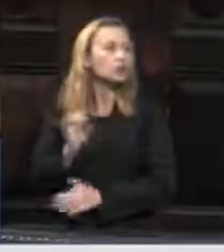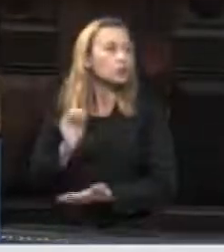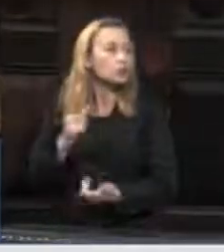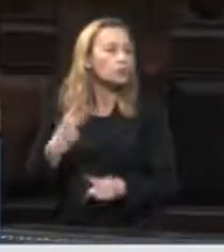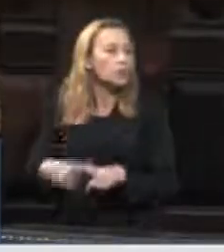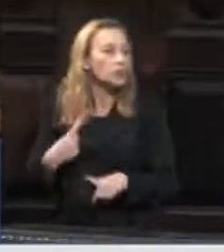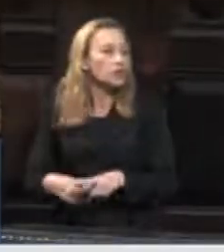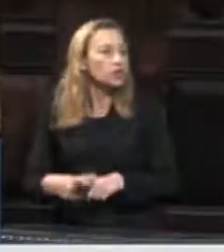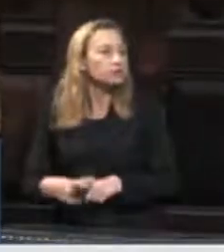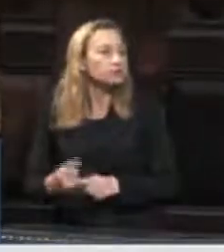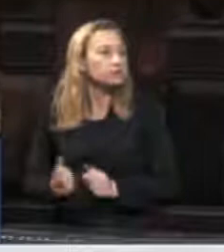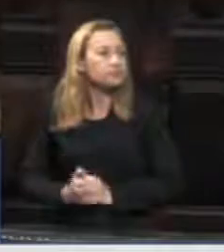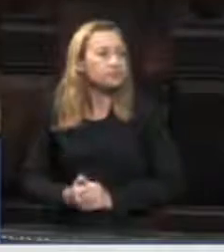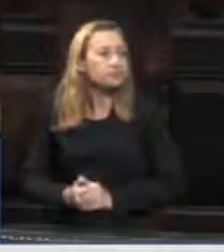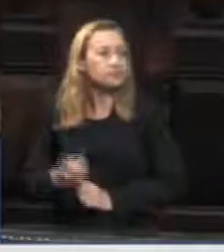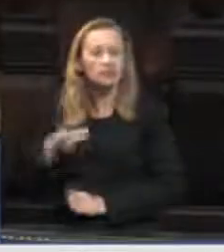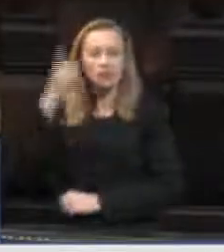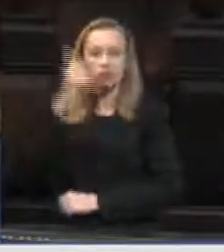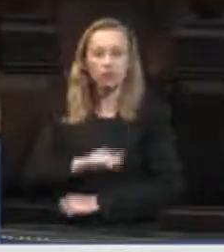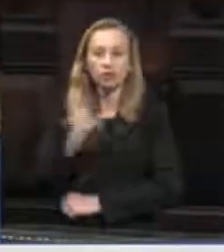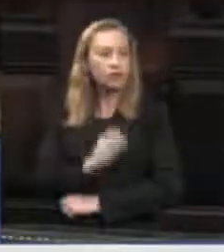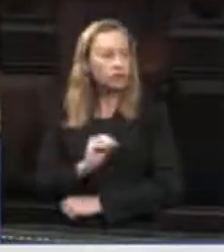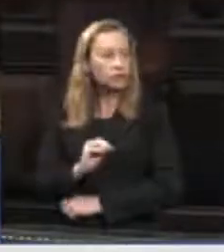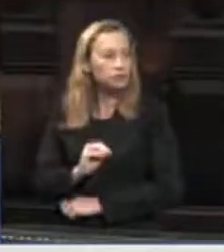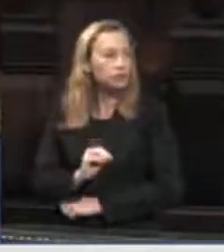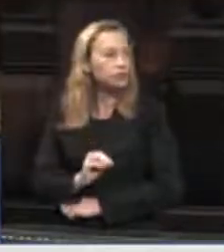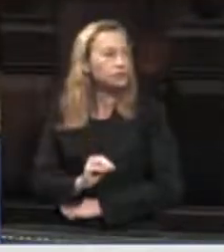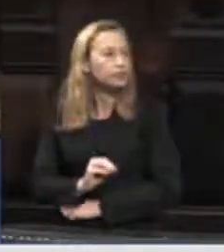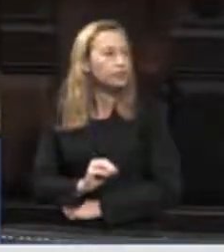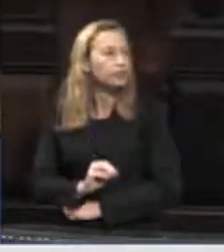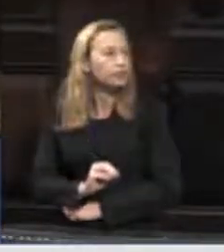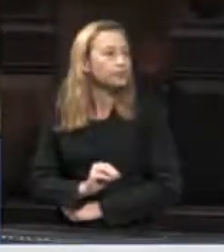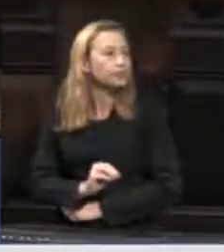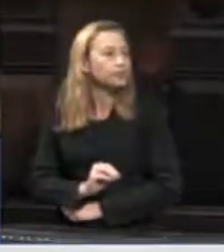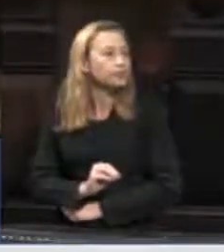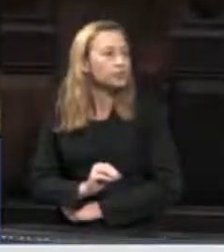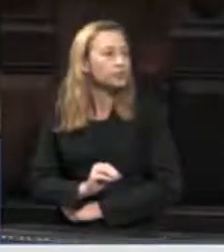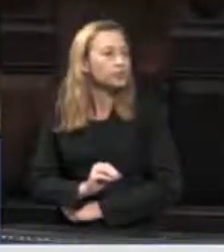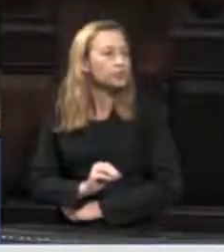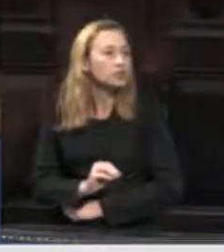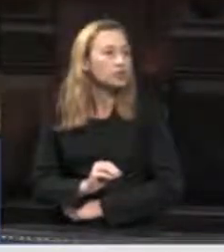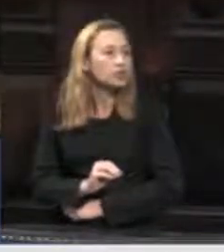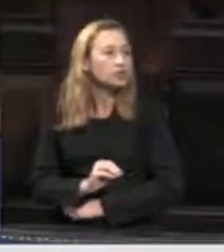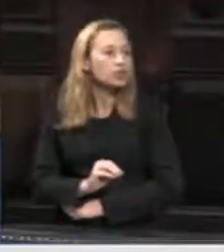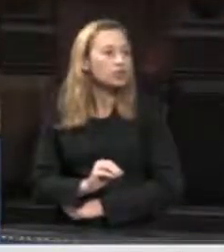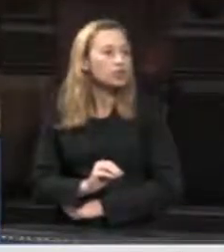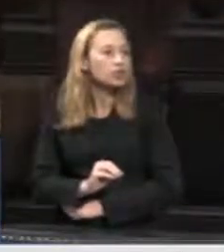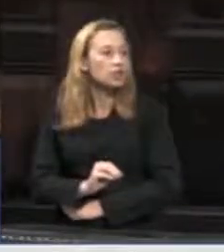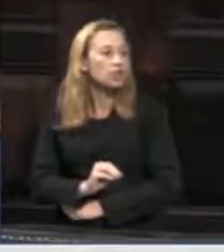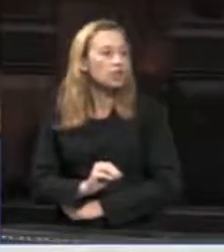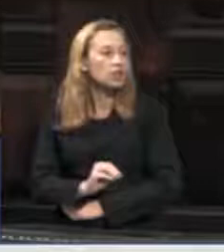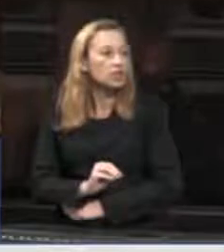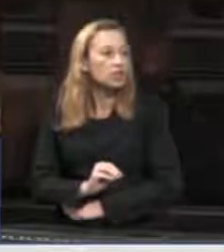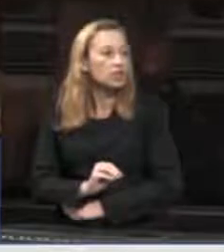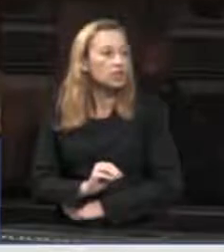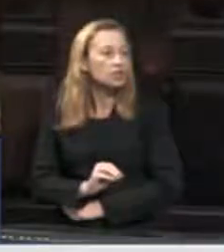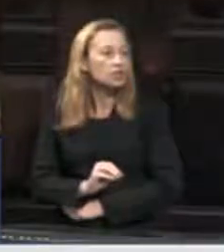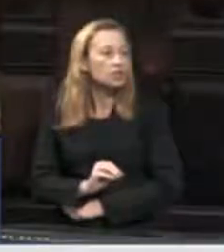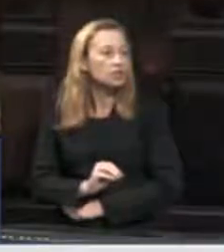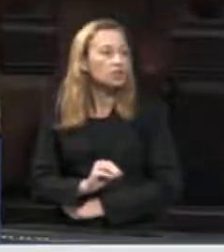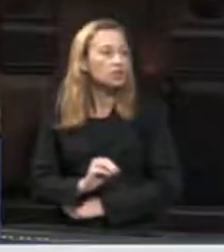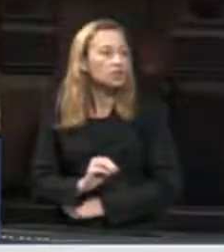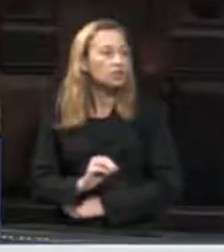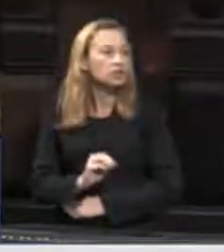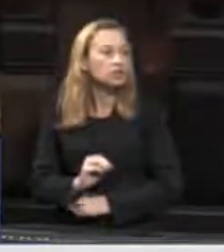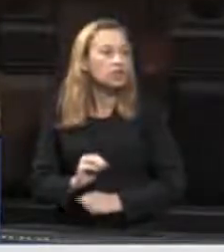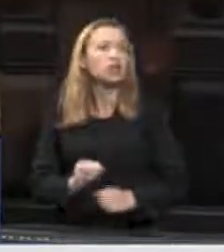asfixiar, deputado Luiz Paulo, em vez de asfixiar a economia do tráfico, ele quer asfixiar as finanças